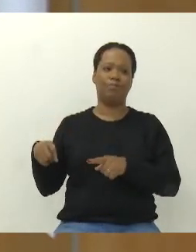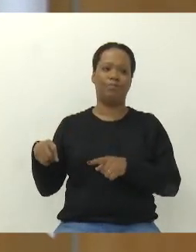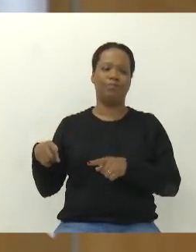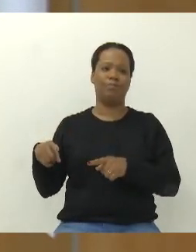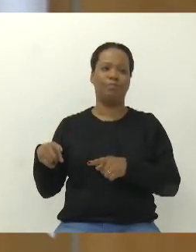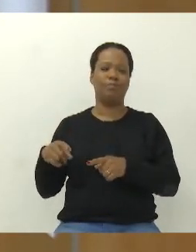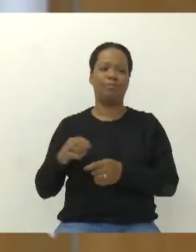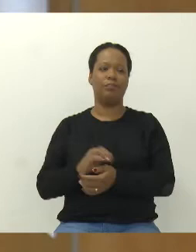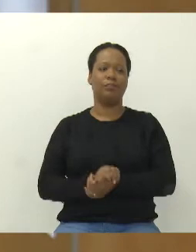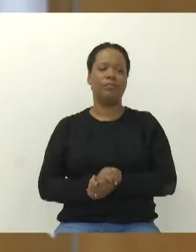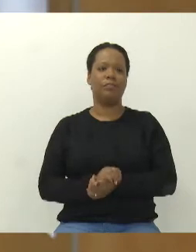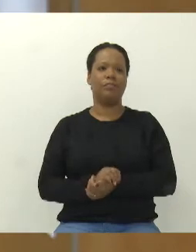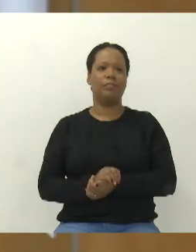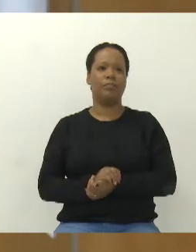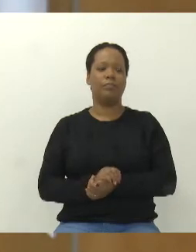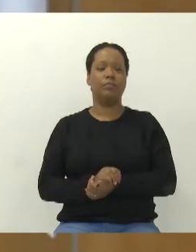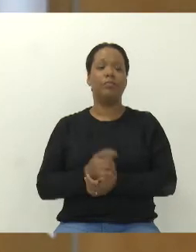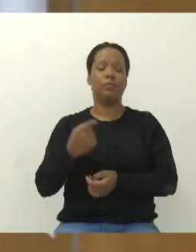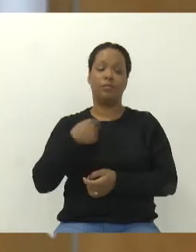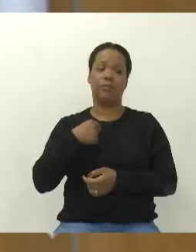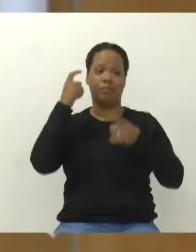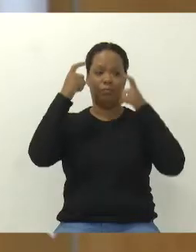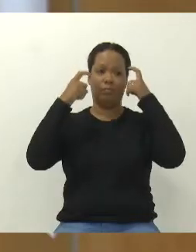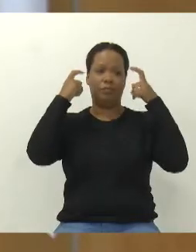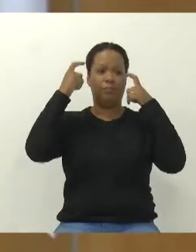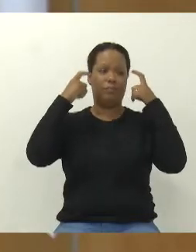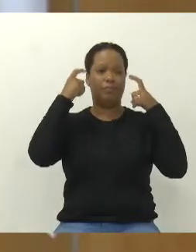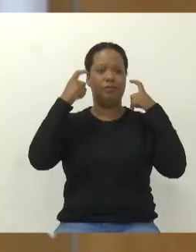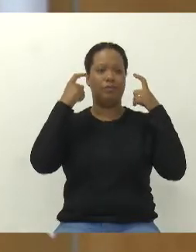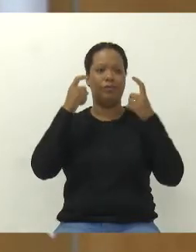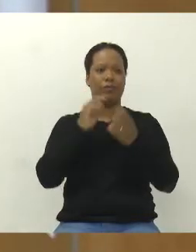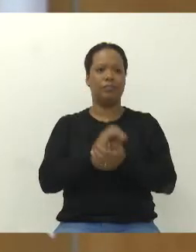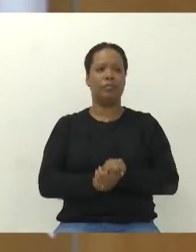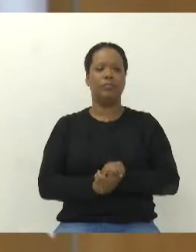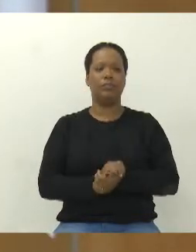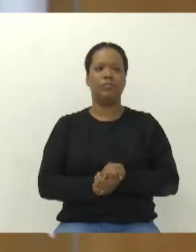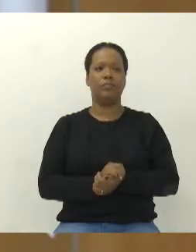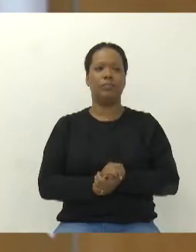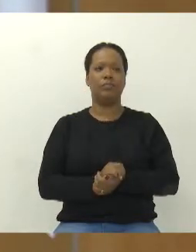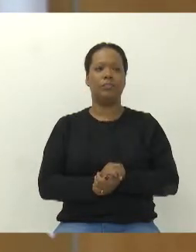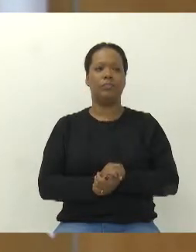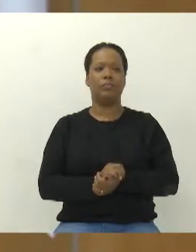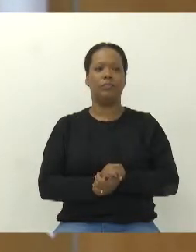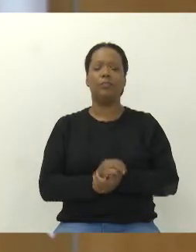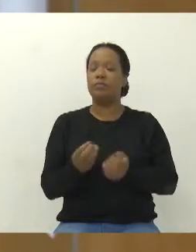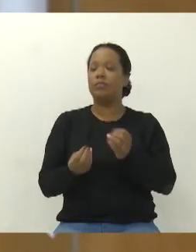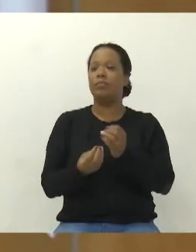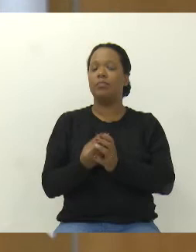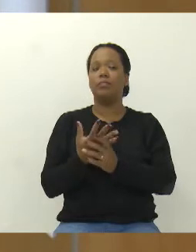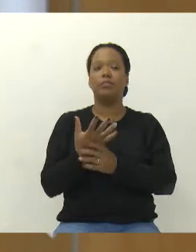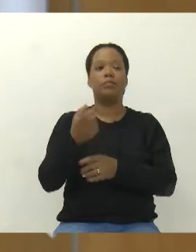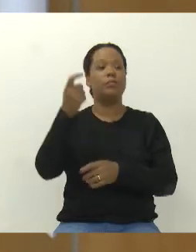tomo eu tenho uma preocupação muito grande, Lucimar, que é a gente não criar uma imagem das pessoas,